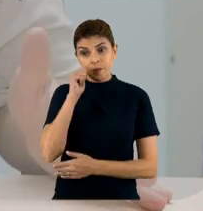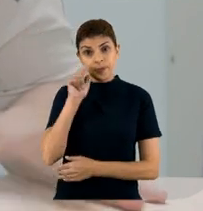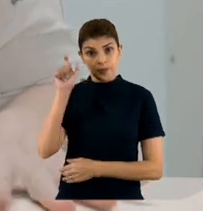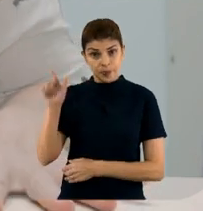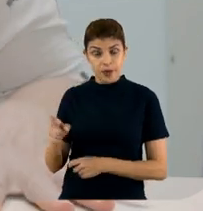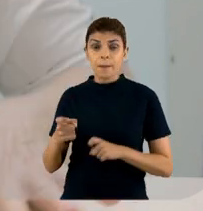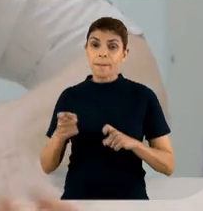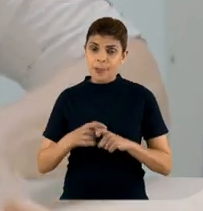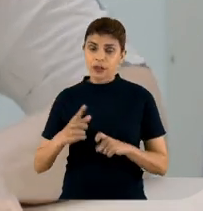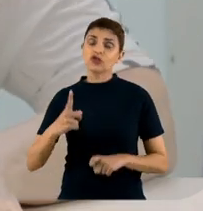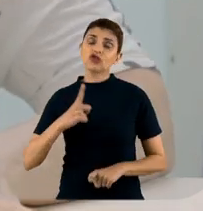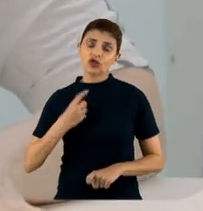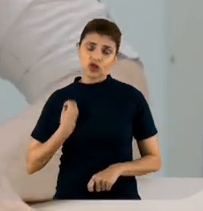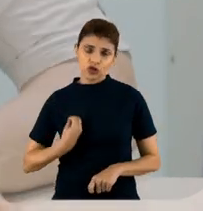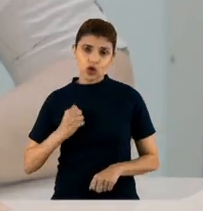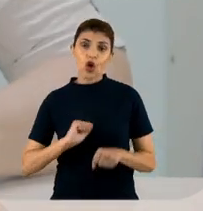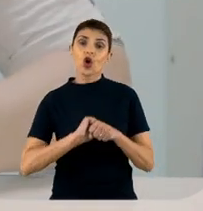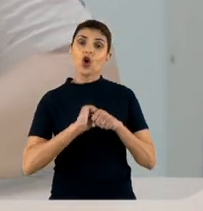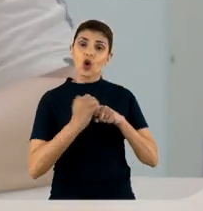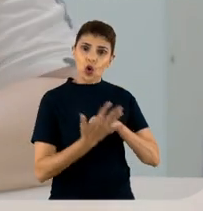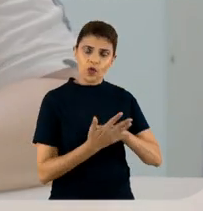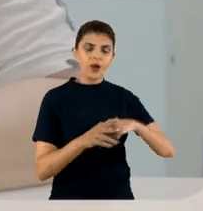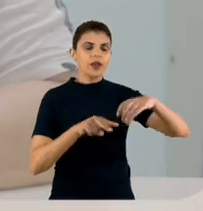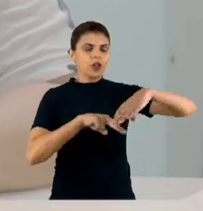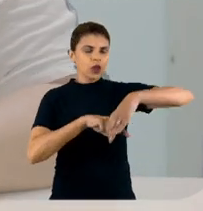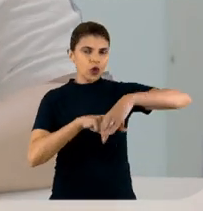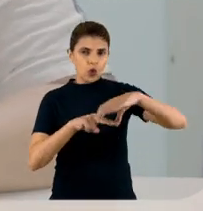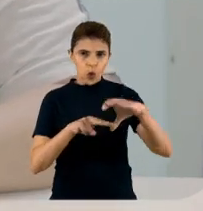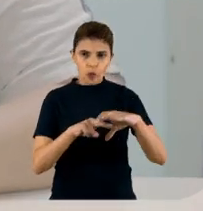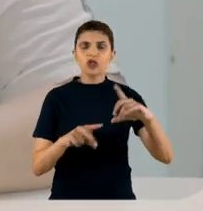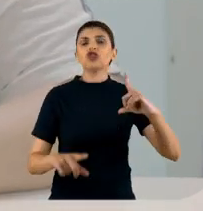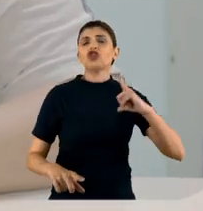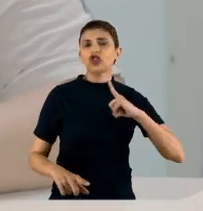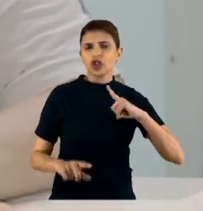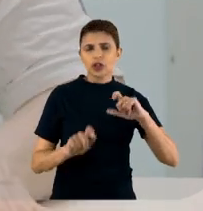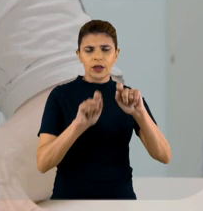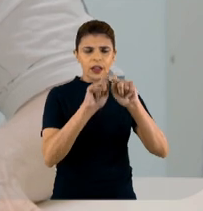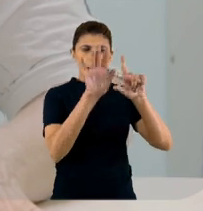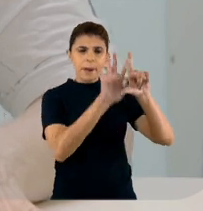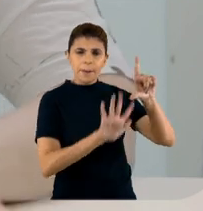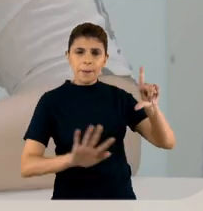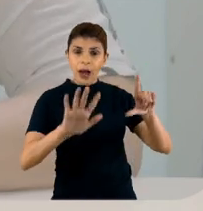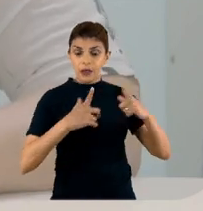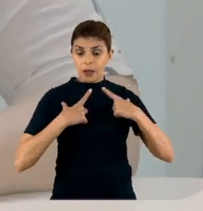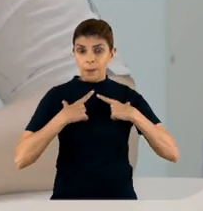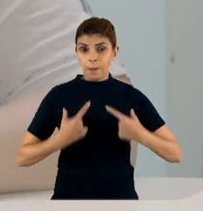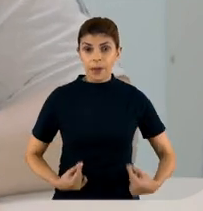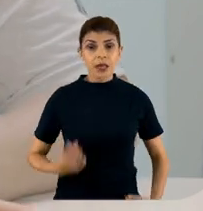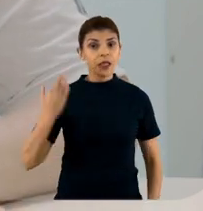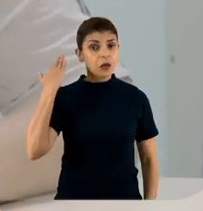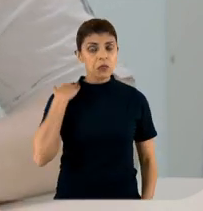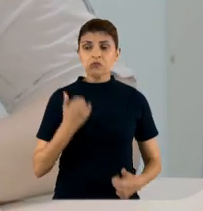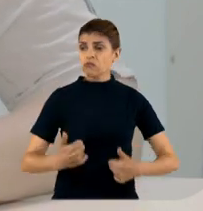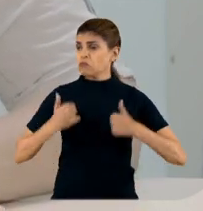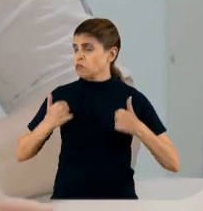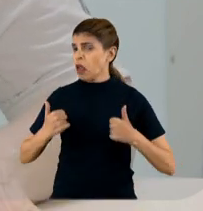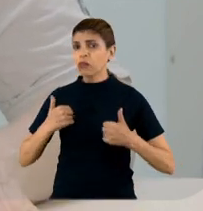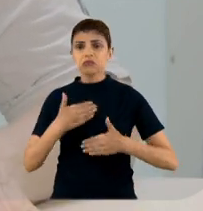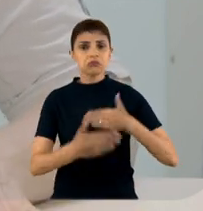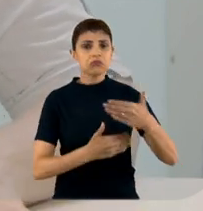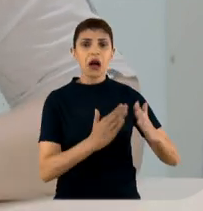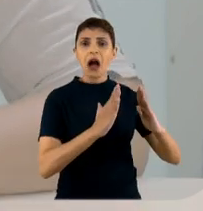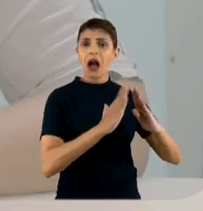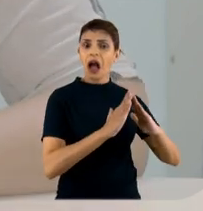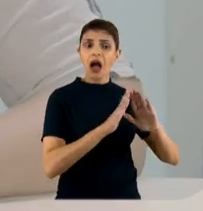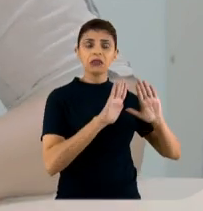médica Nossa que tá com covid que tomograf a tomografia dela tinha lá uma imagem de pneumonia e ela tava muito bem obrigada em